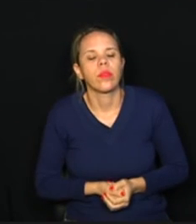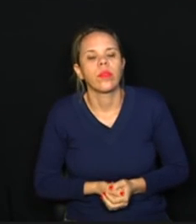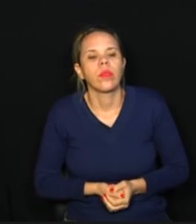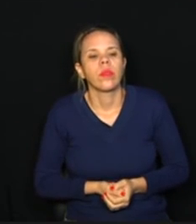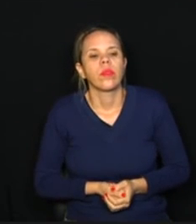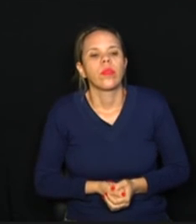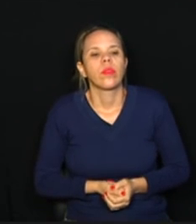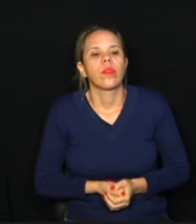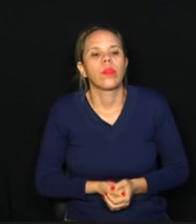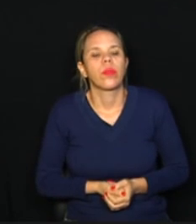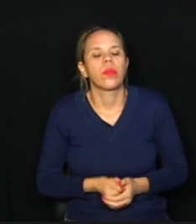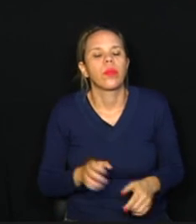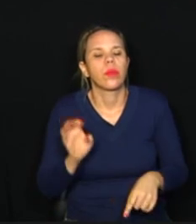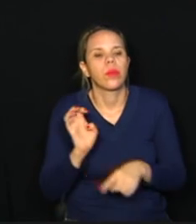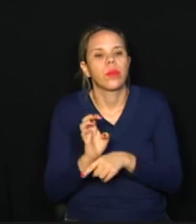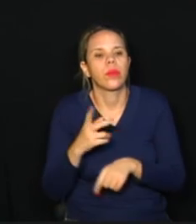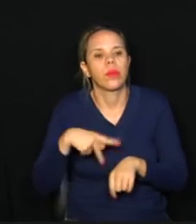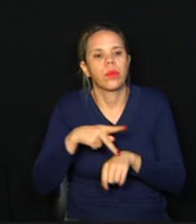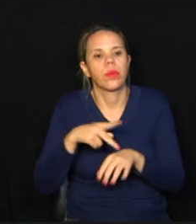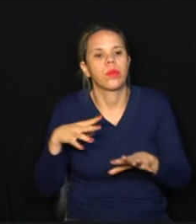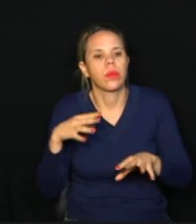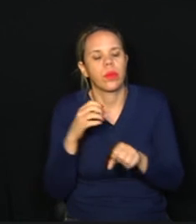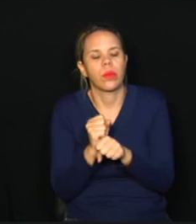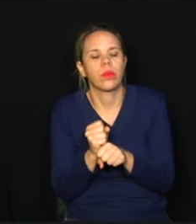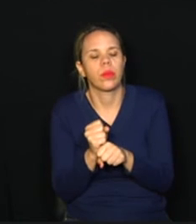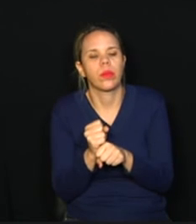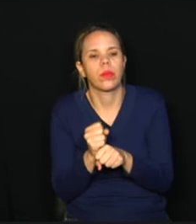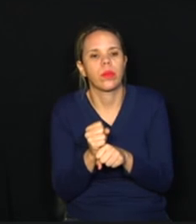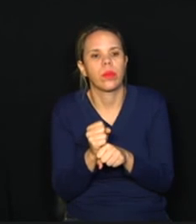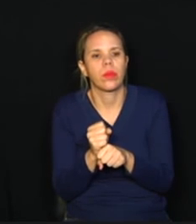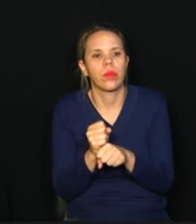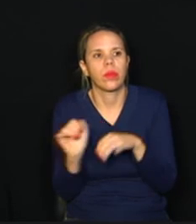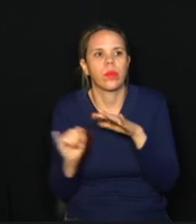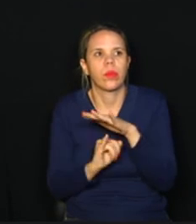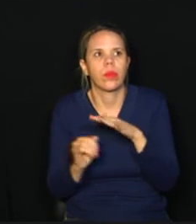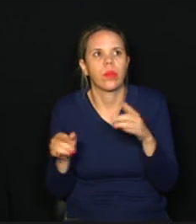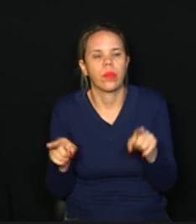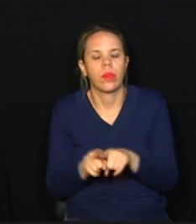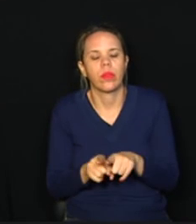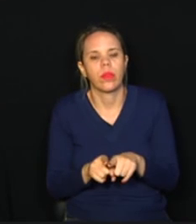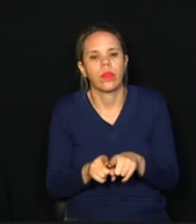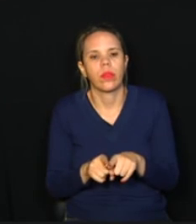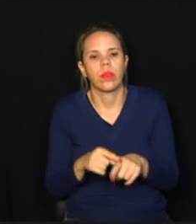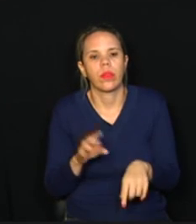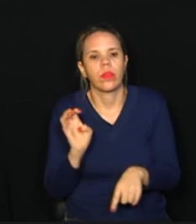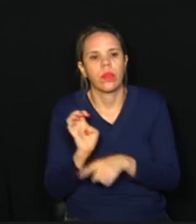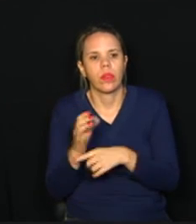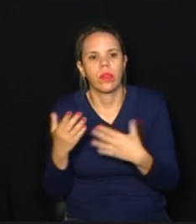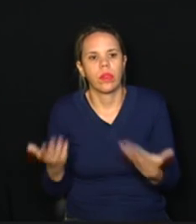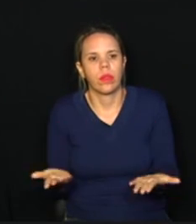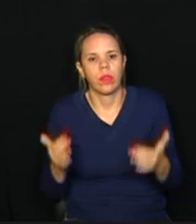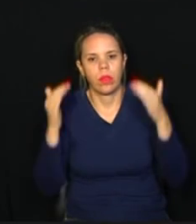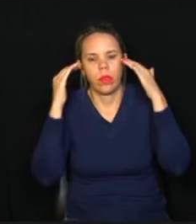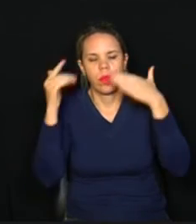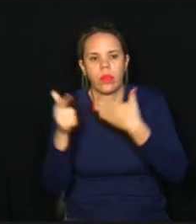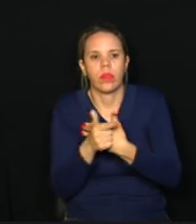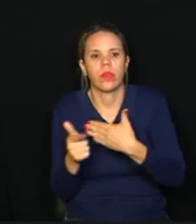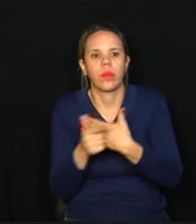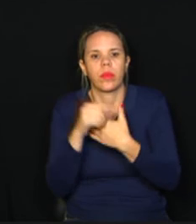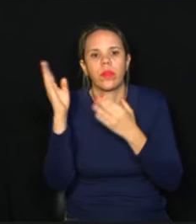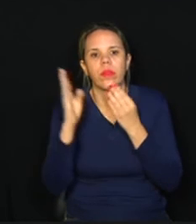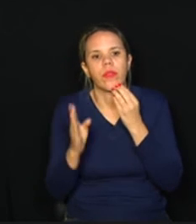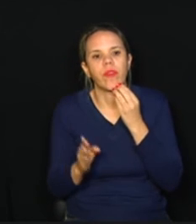tanto para o Estado como para o país, né, porque os nossos institutos, os nossos que eu digo do Estado, cumprem um papel